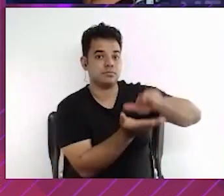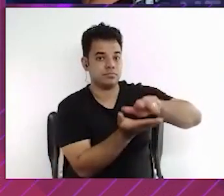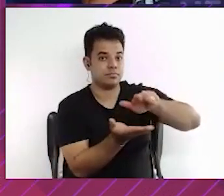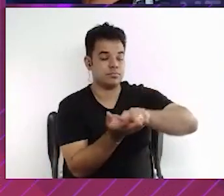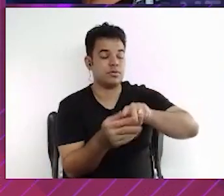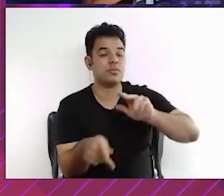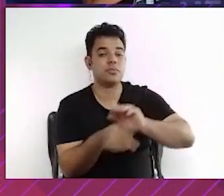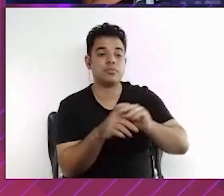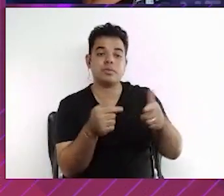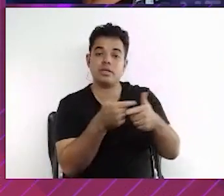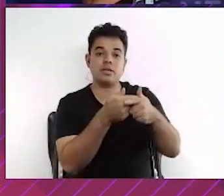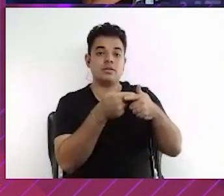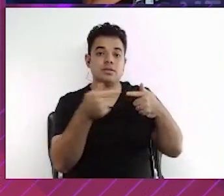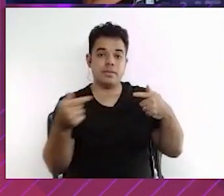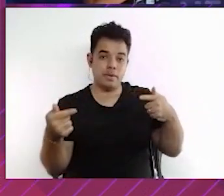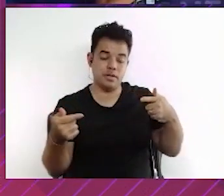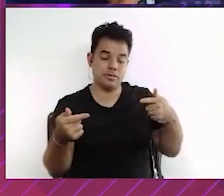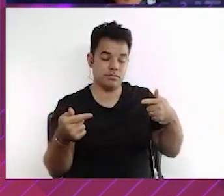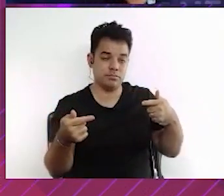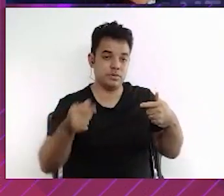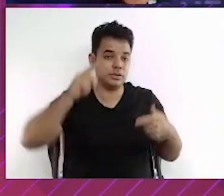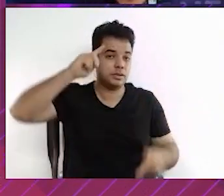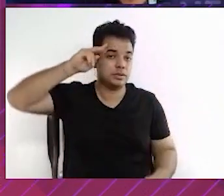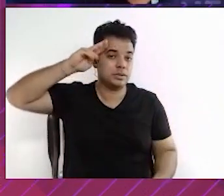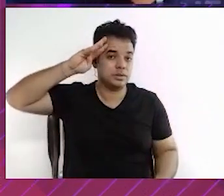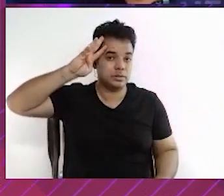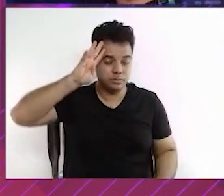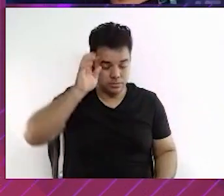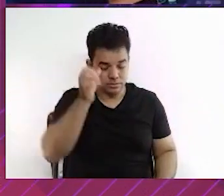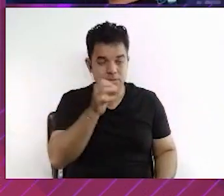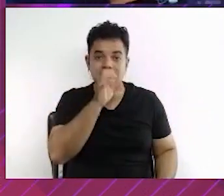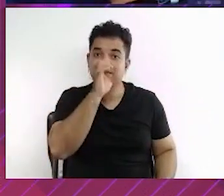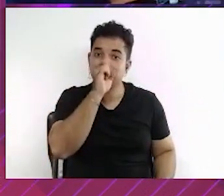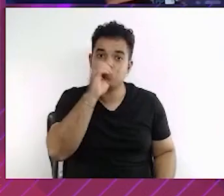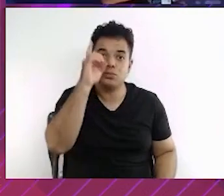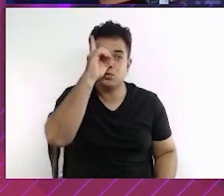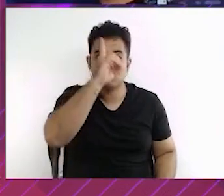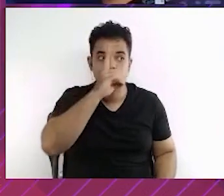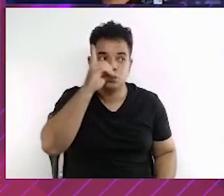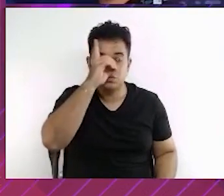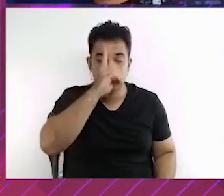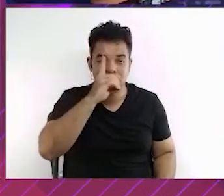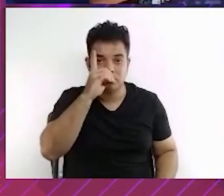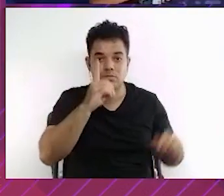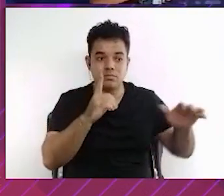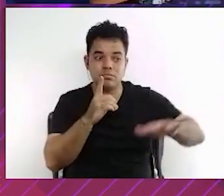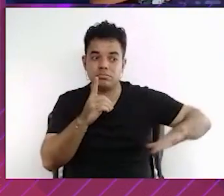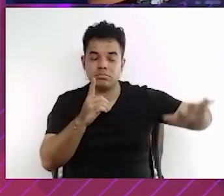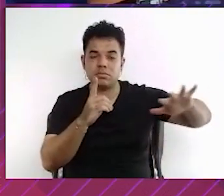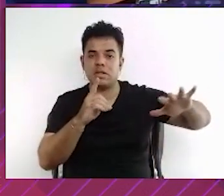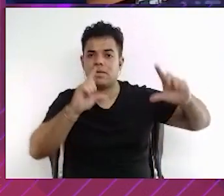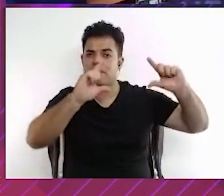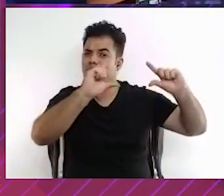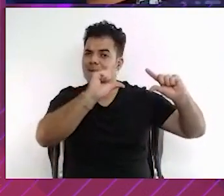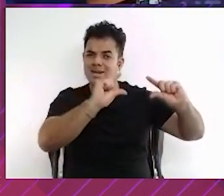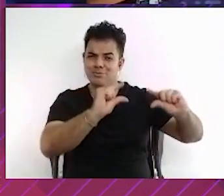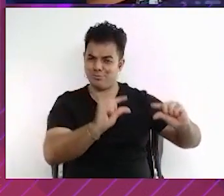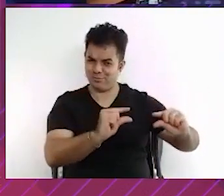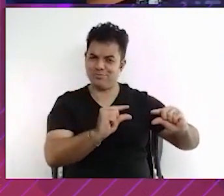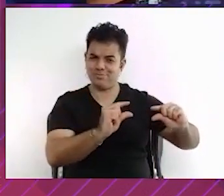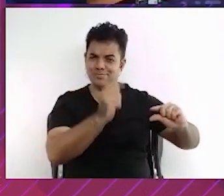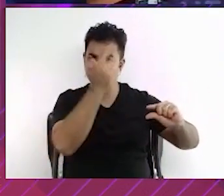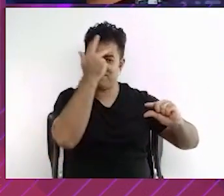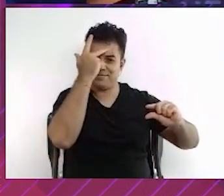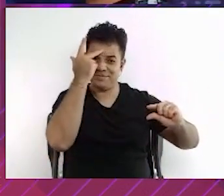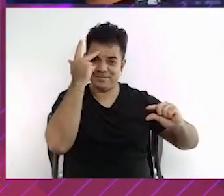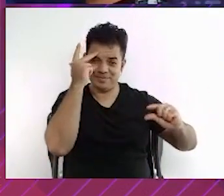semana. Aí, como vocês podem ver, nos sábados e domingos, nesse setor, tem menos pacientes internados. A